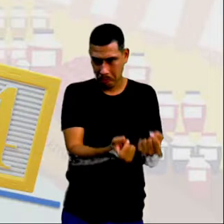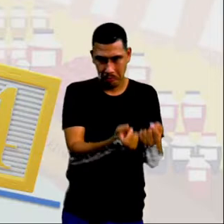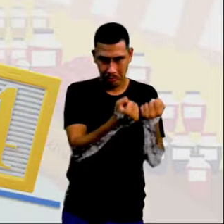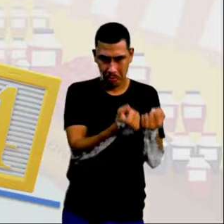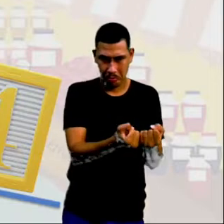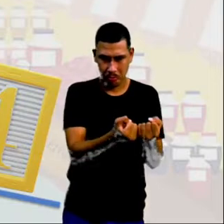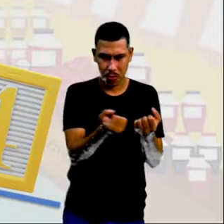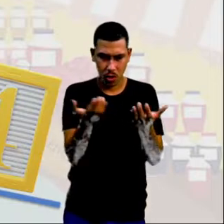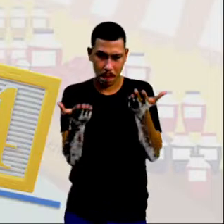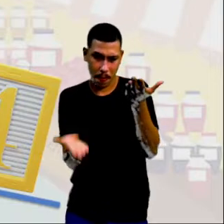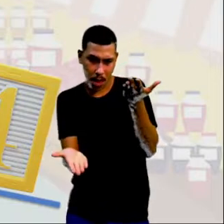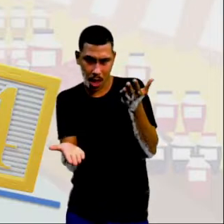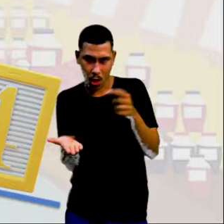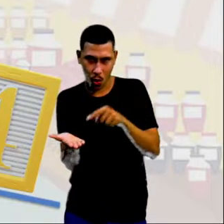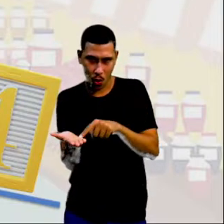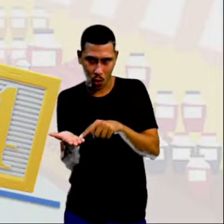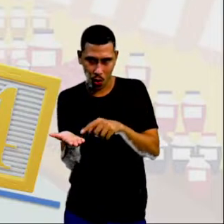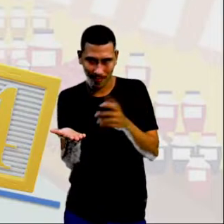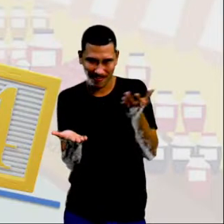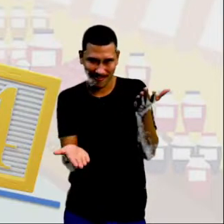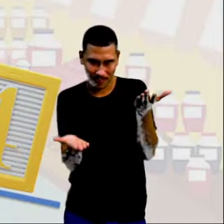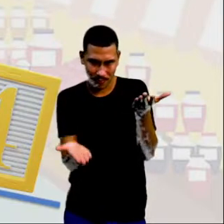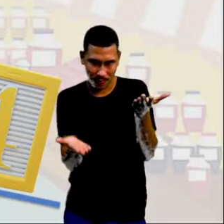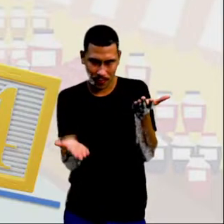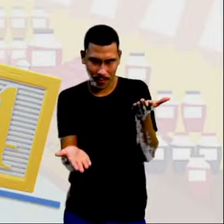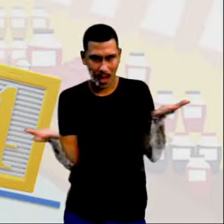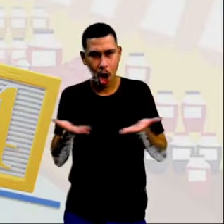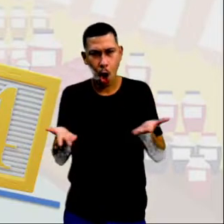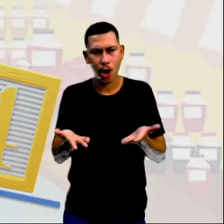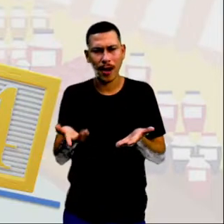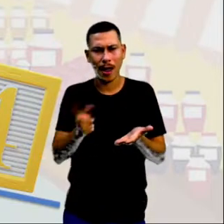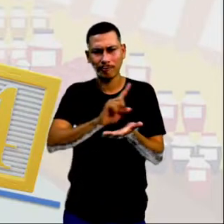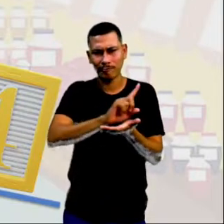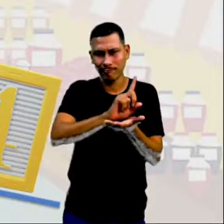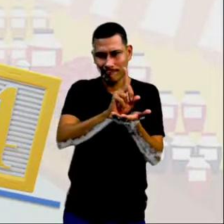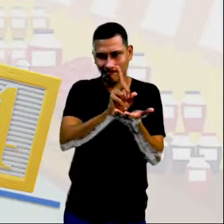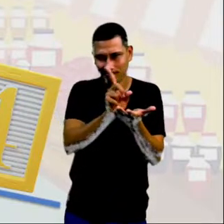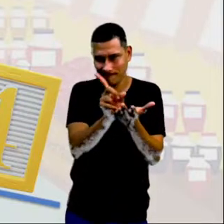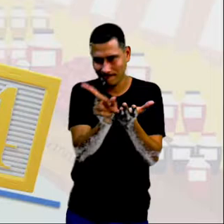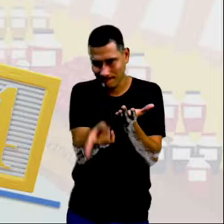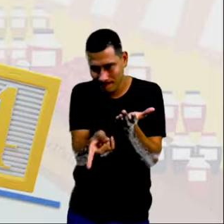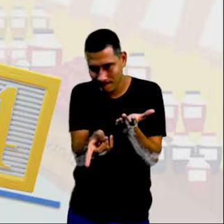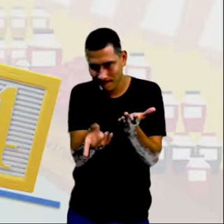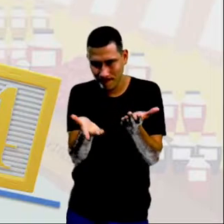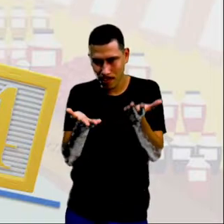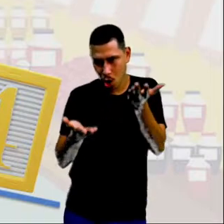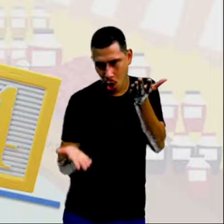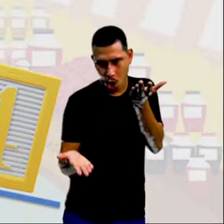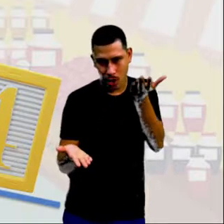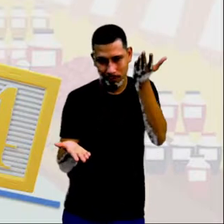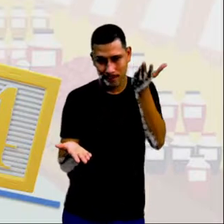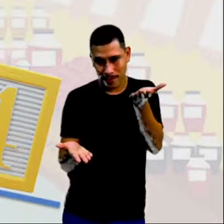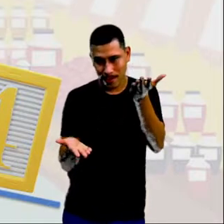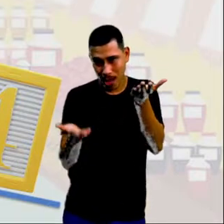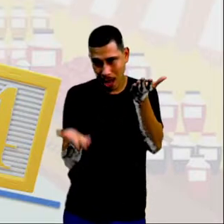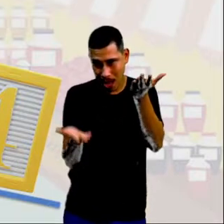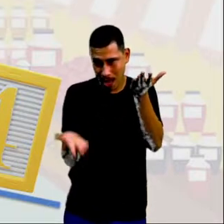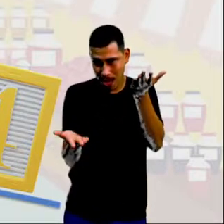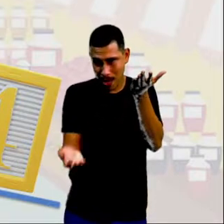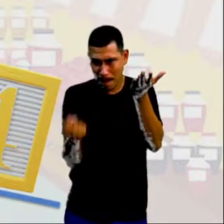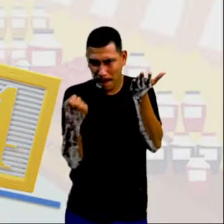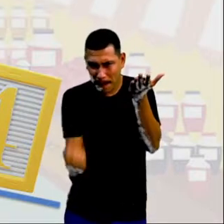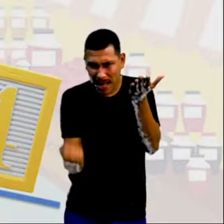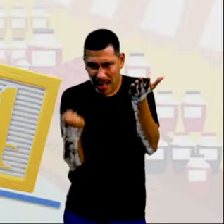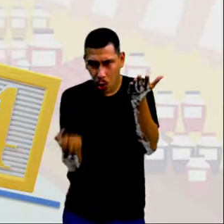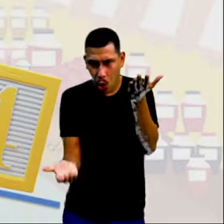gente está numa situação que não está mais em equilíbrio, tá certo? Em um lado, tem mais